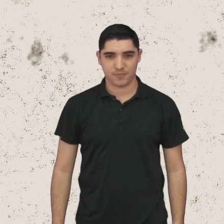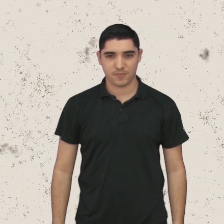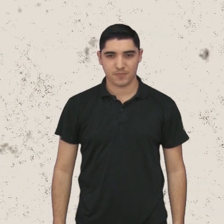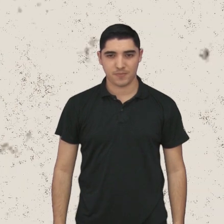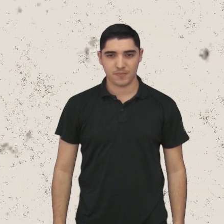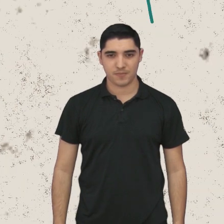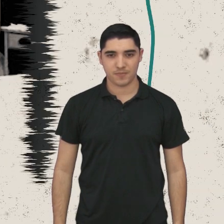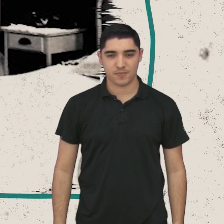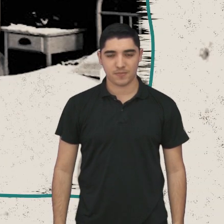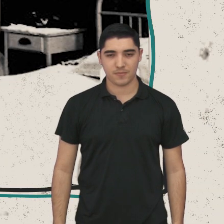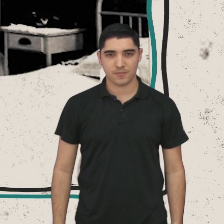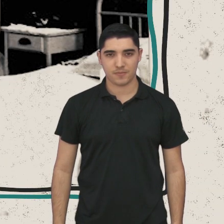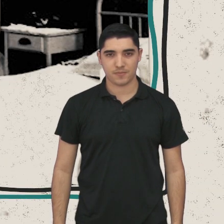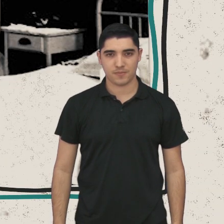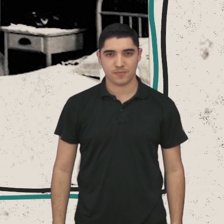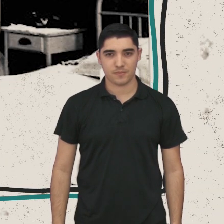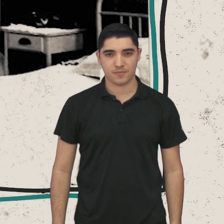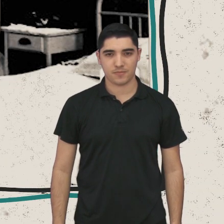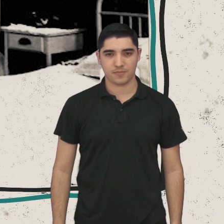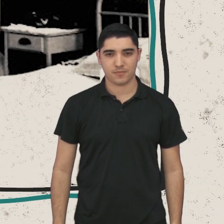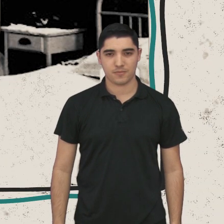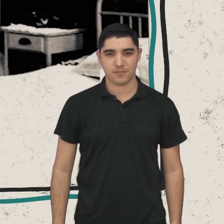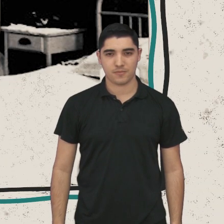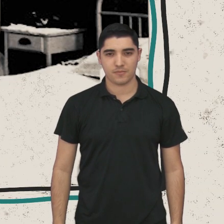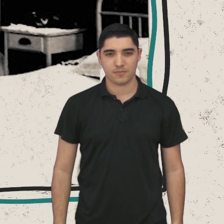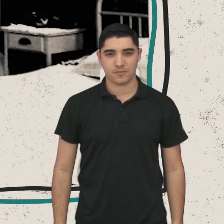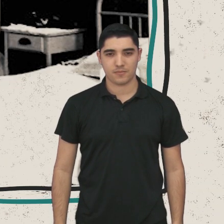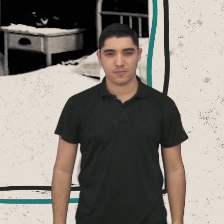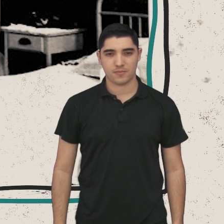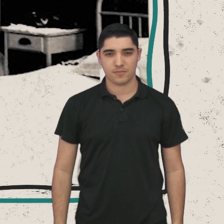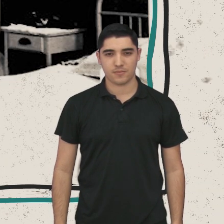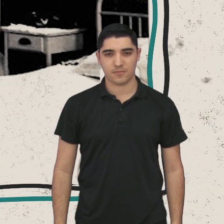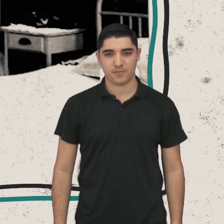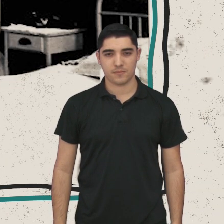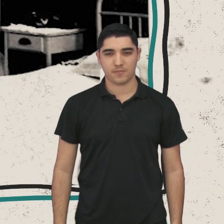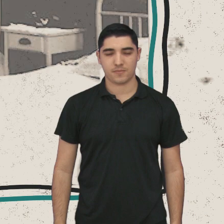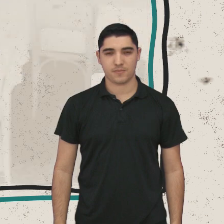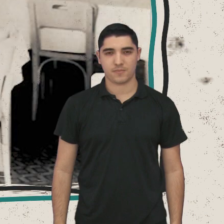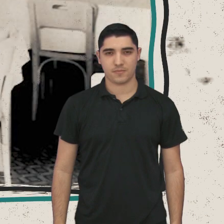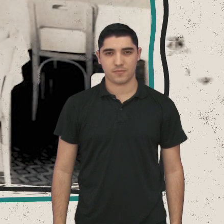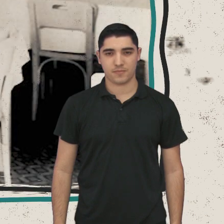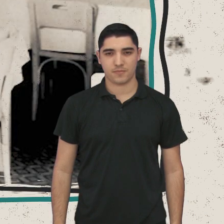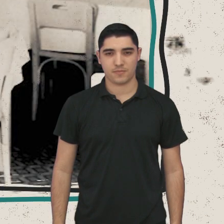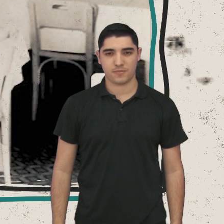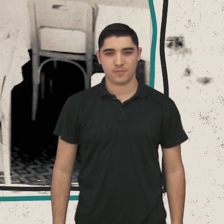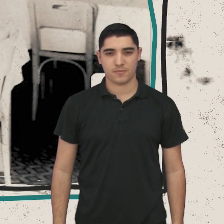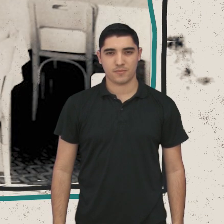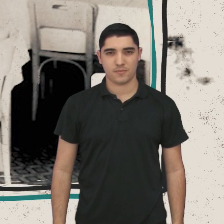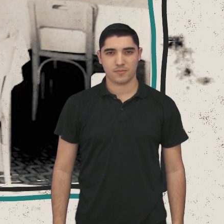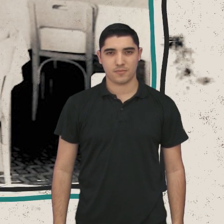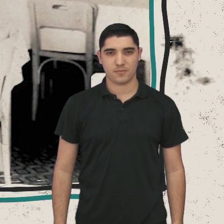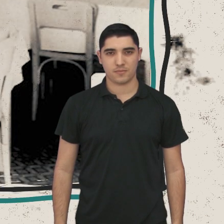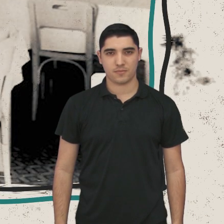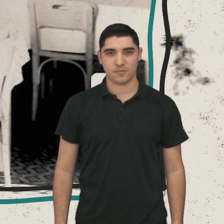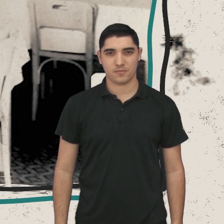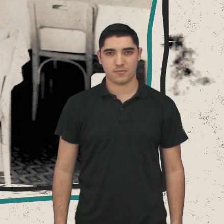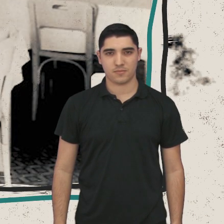era um engenheiro ou era um médico, né? Então, pessoas inclinadas a pensar essa urbanização.